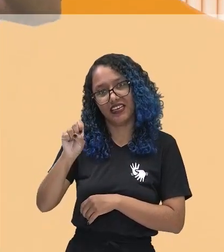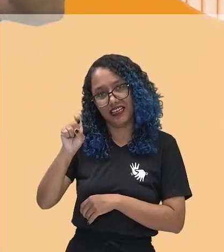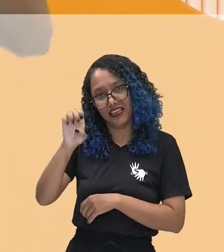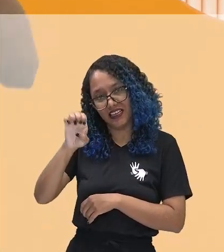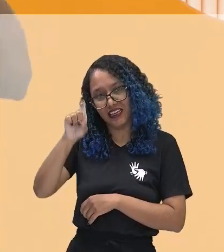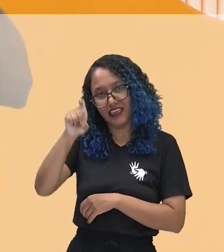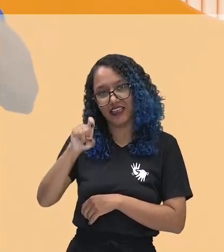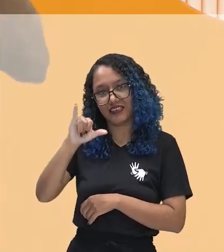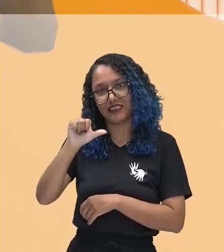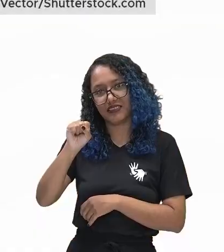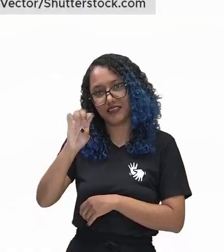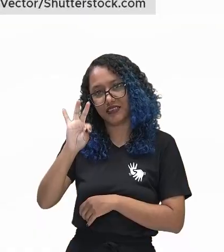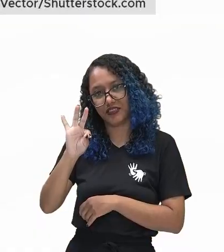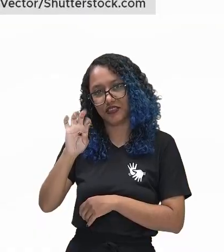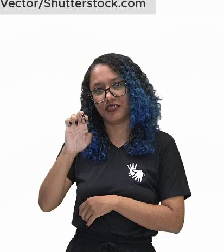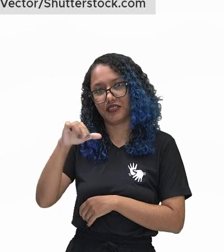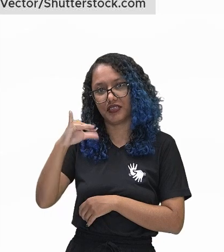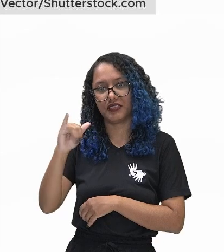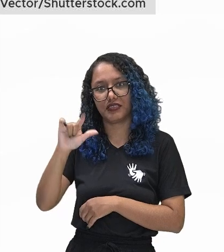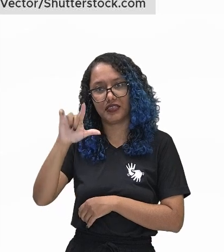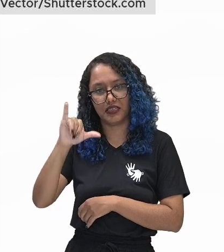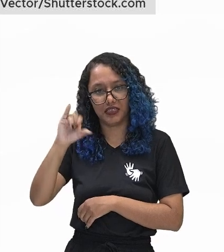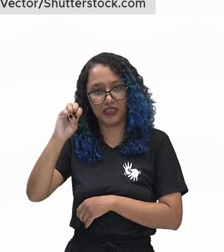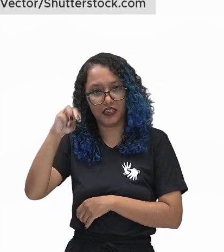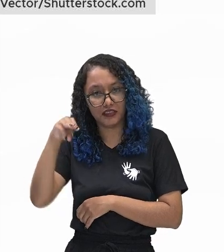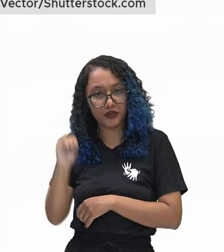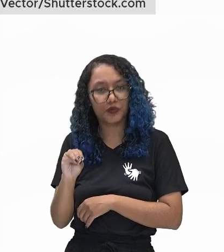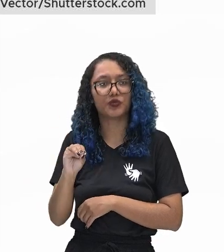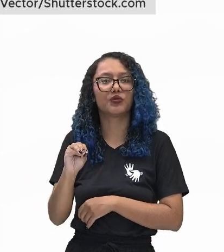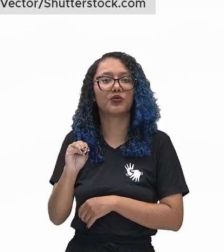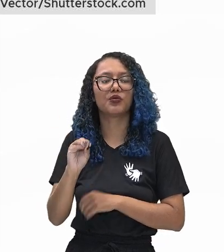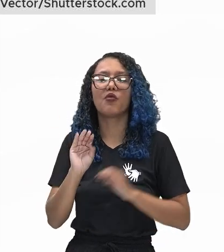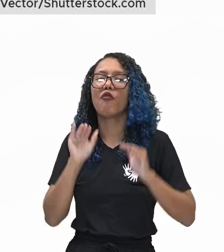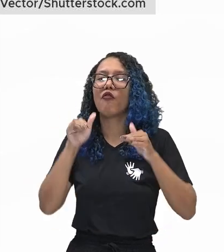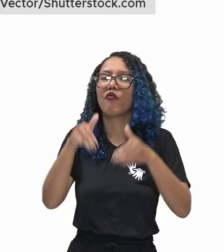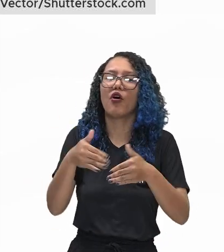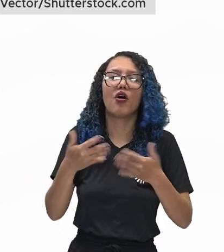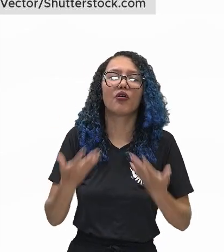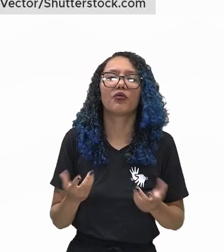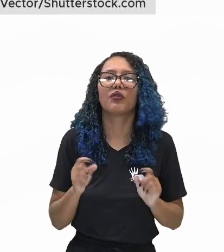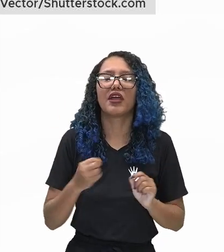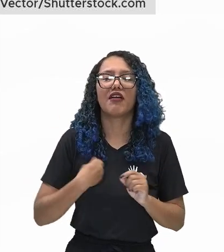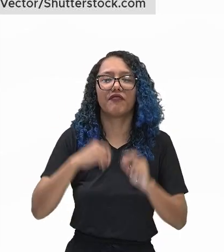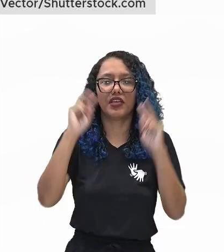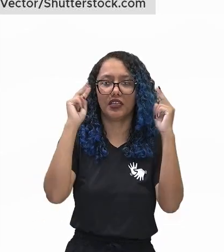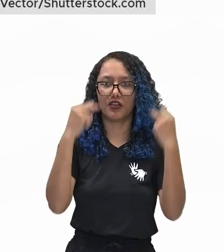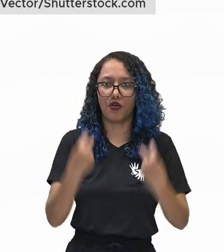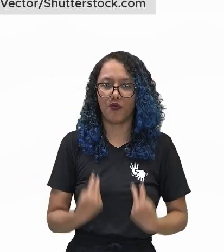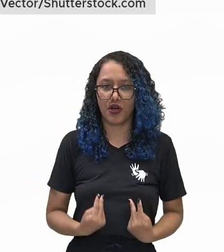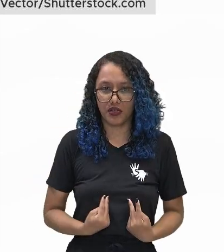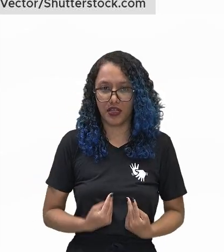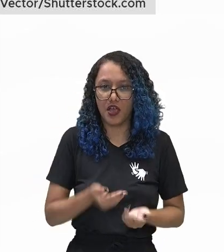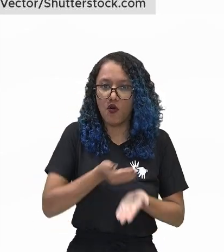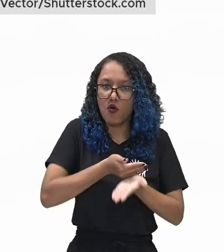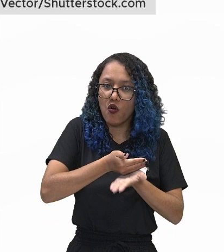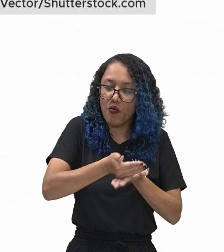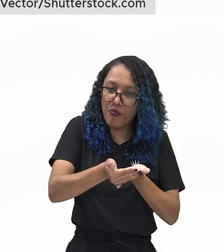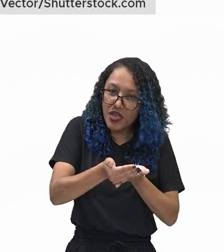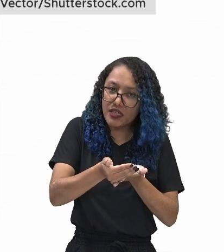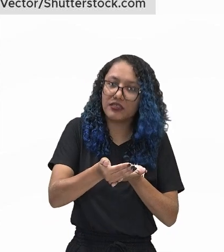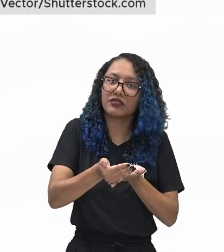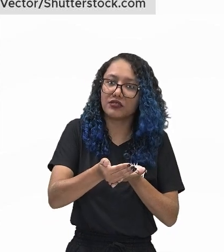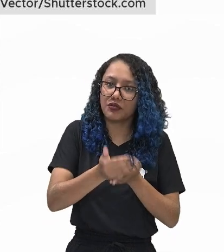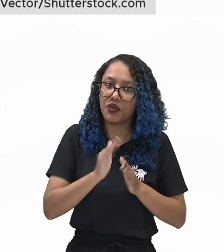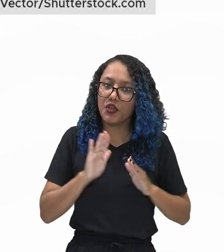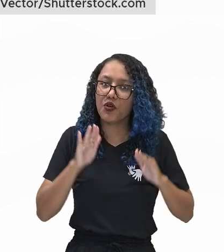existencialismo que tem aonde? Na existência humana, o ponto de partida e objeto fundamental de